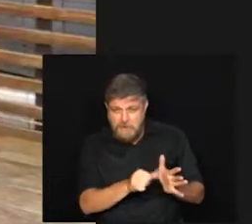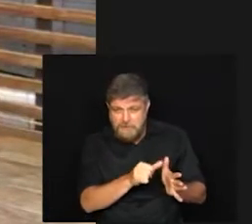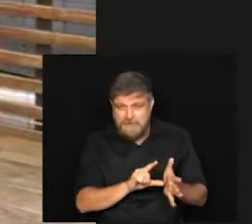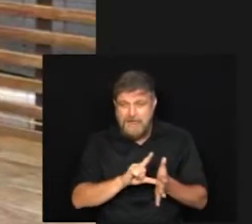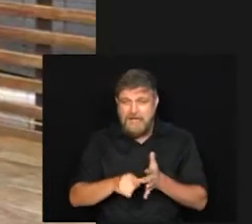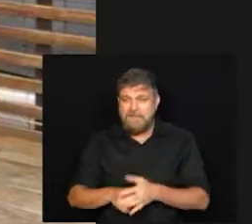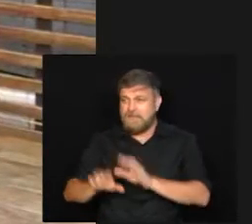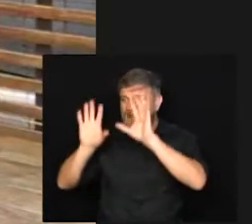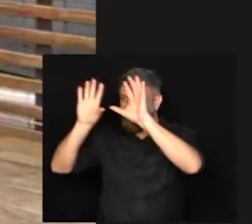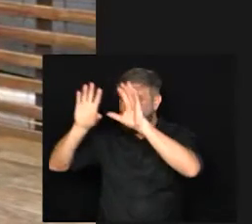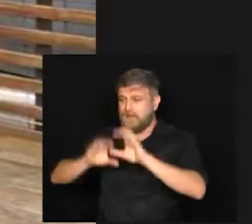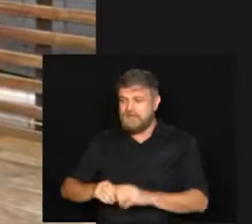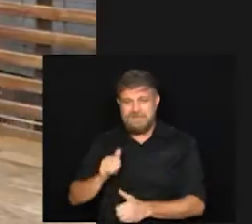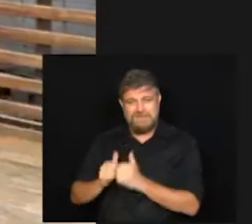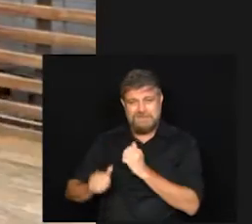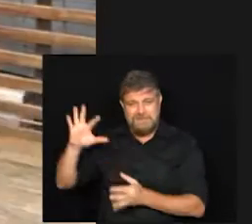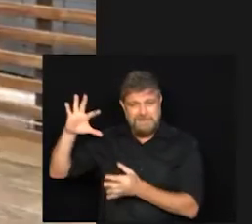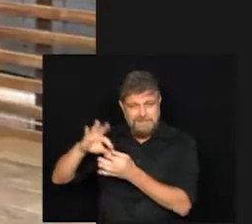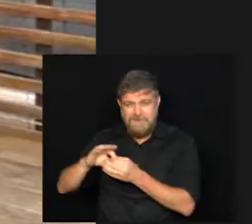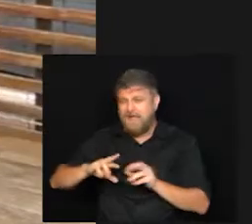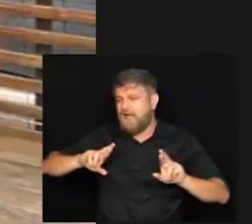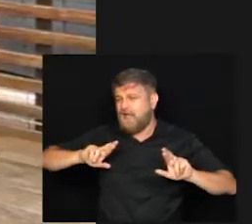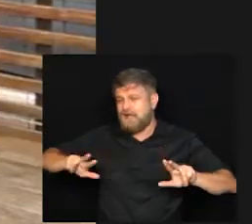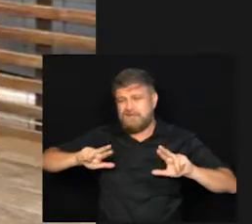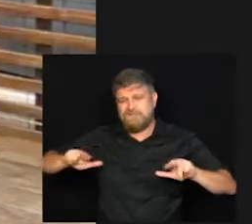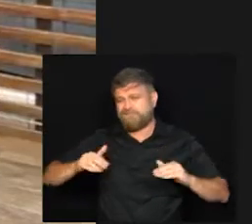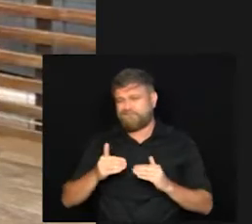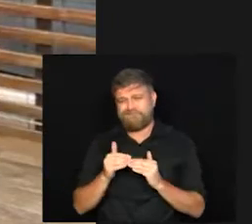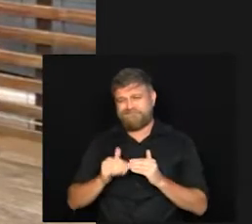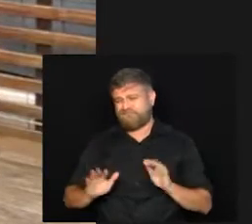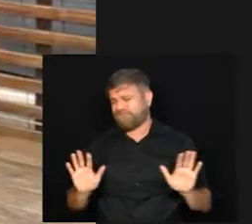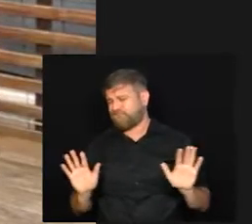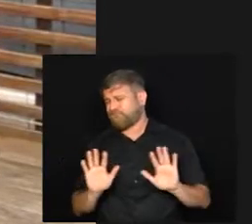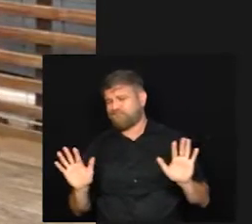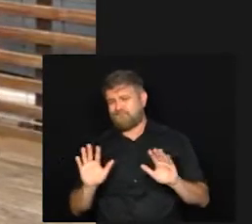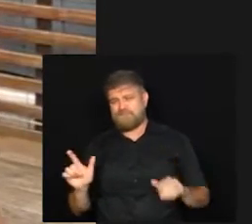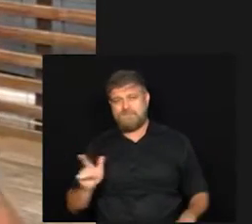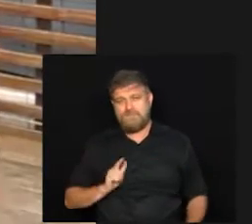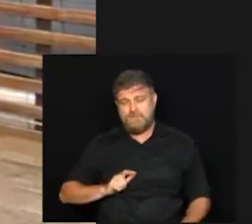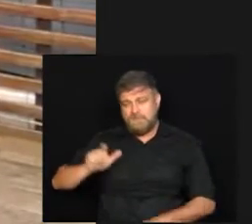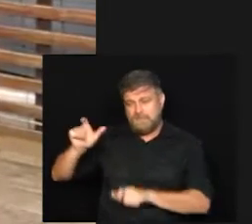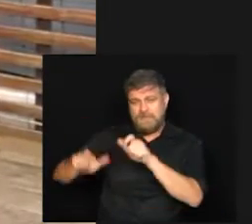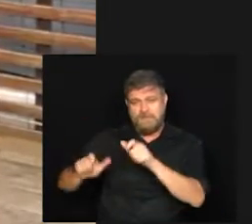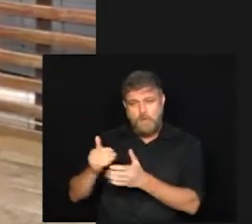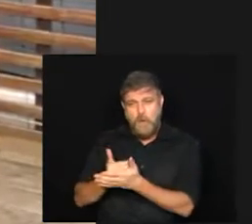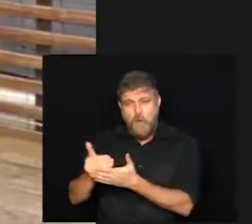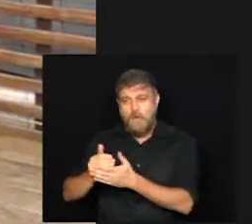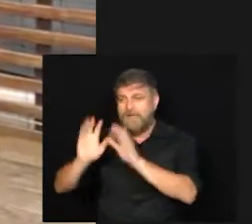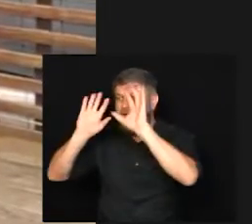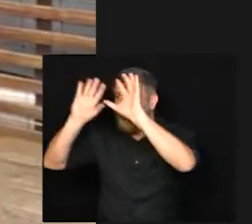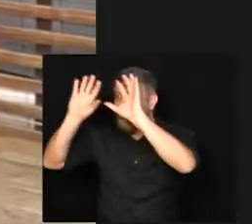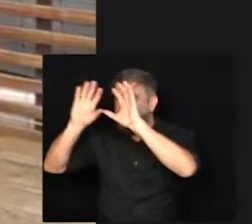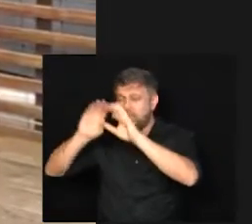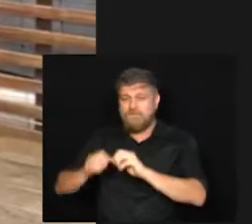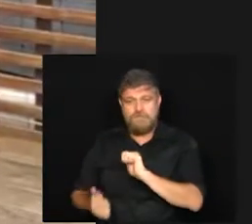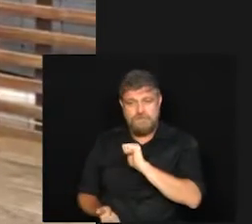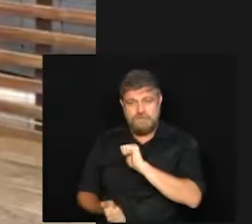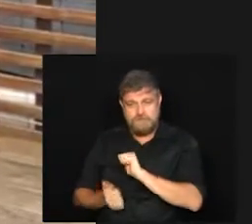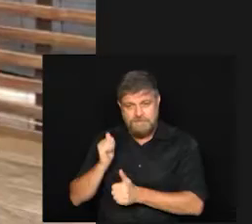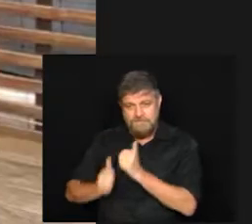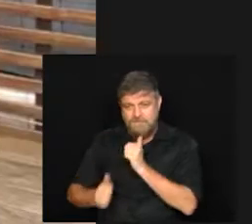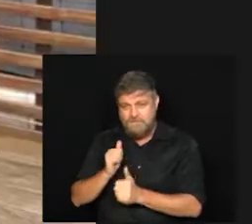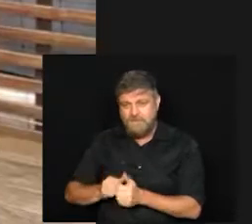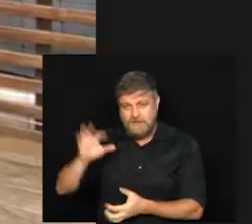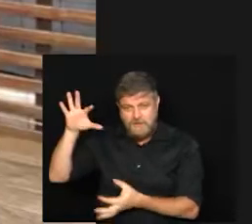jogar futebol, são esportes distintos, não tem nada a ver. Tanto é que tem muitos jogadores que estão se inserindo no futebol aí como hobby e tem uma